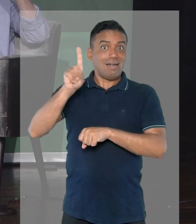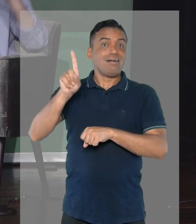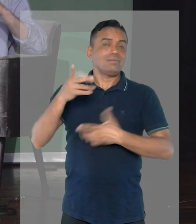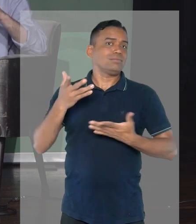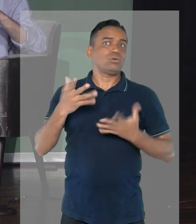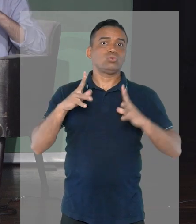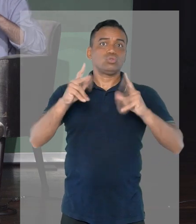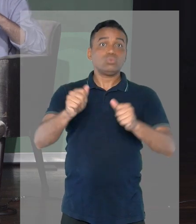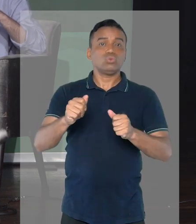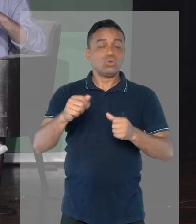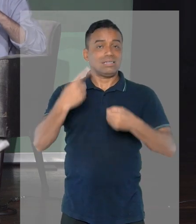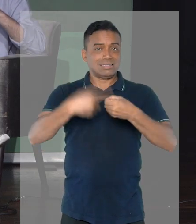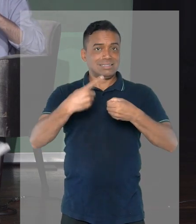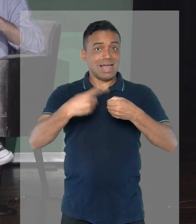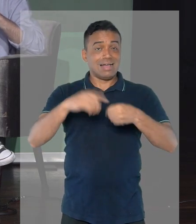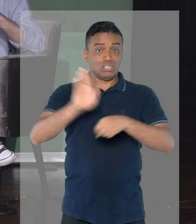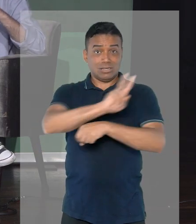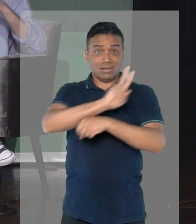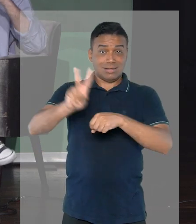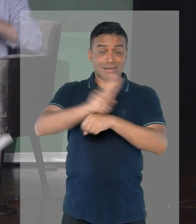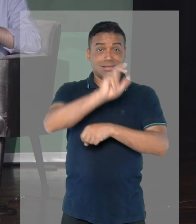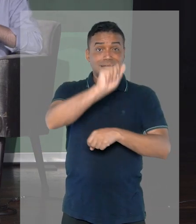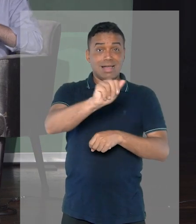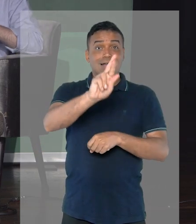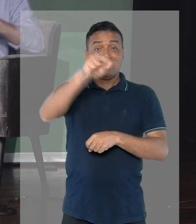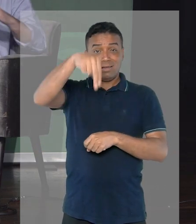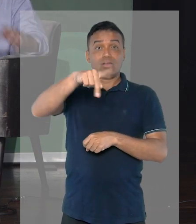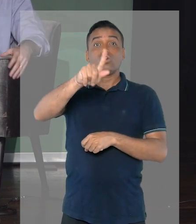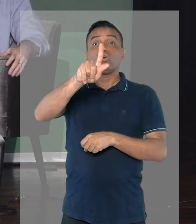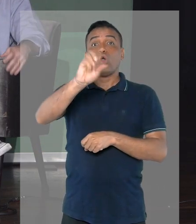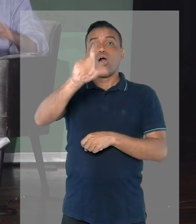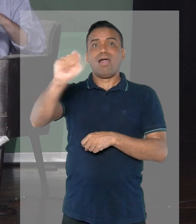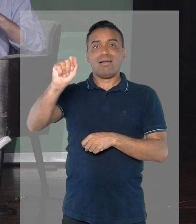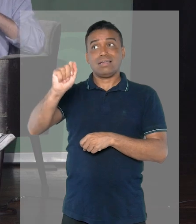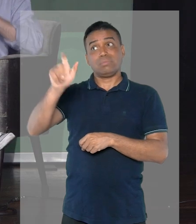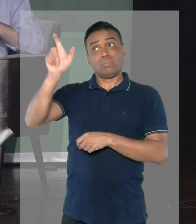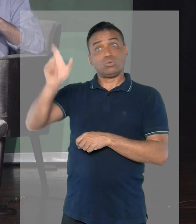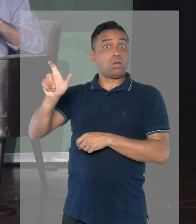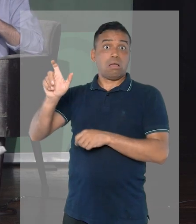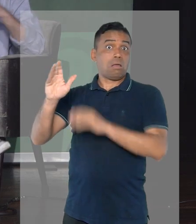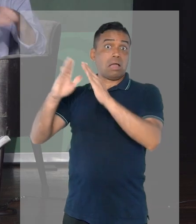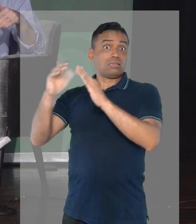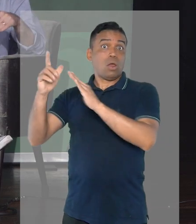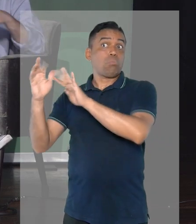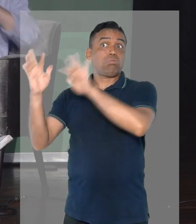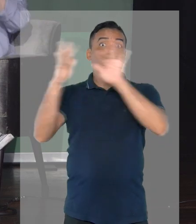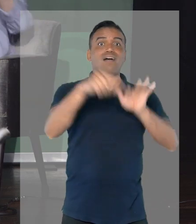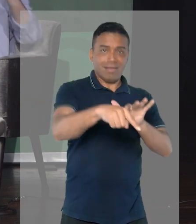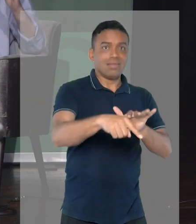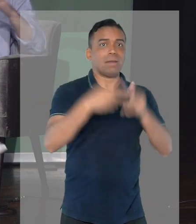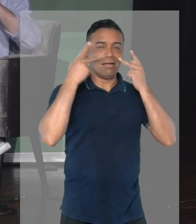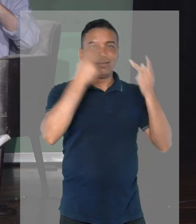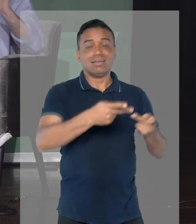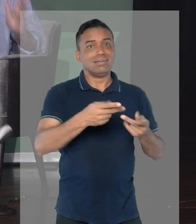quando todo mundo que é de Carangola, mas não mora em Carangola, vai para lá. Você sabe que em Carangola tem 30 mil habitantes lá. Porque no